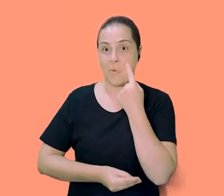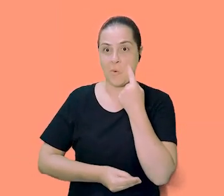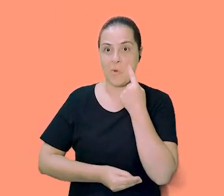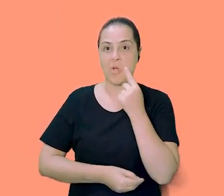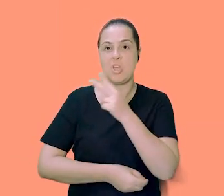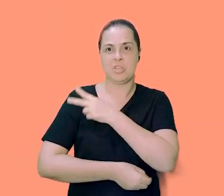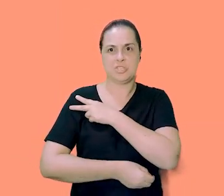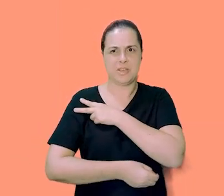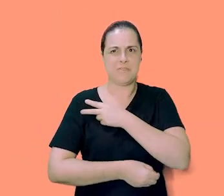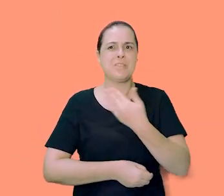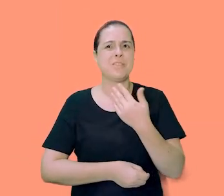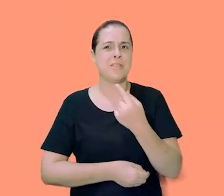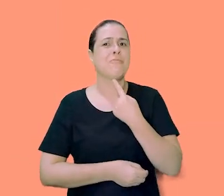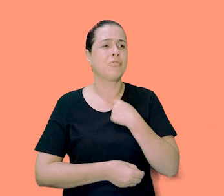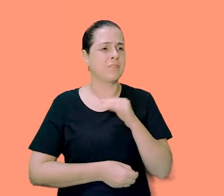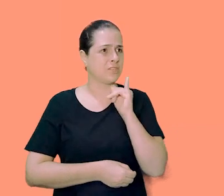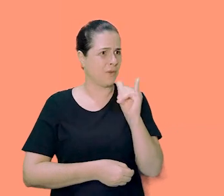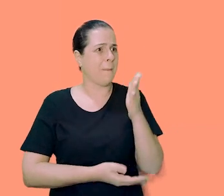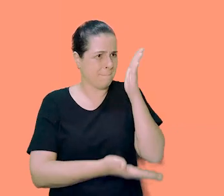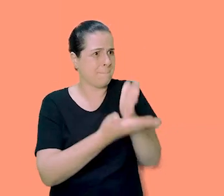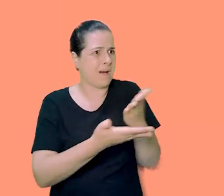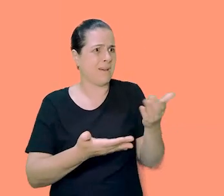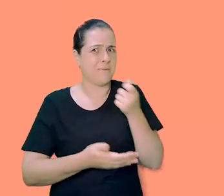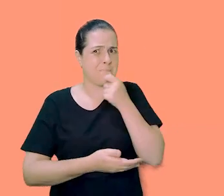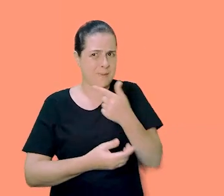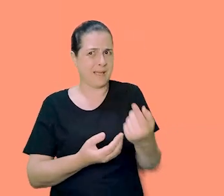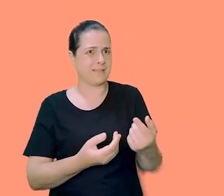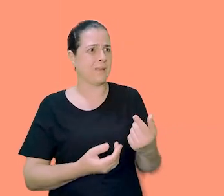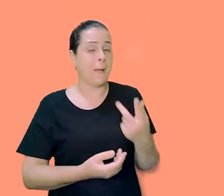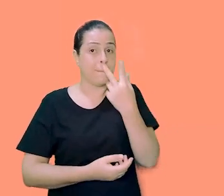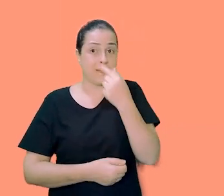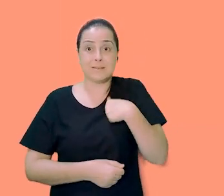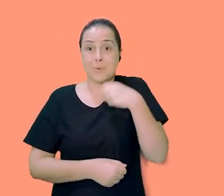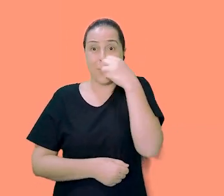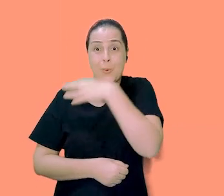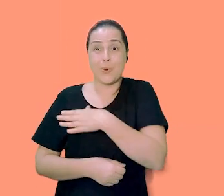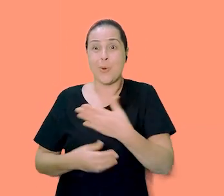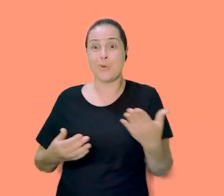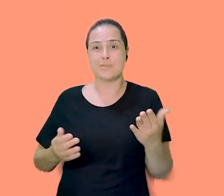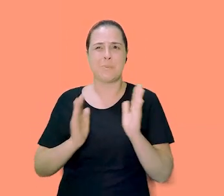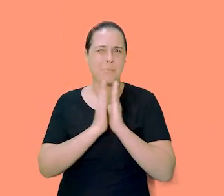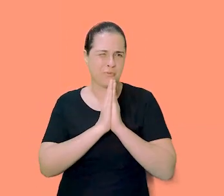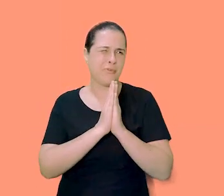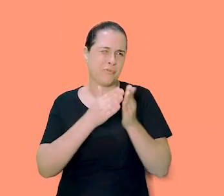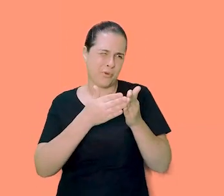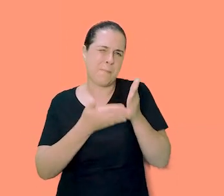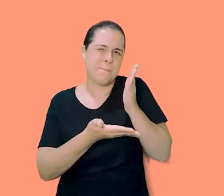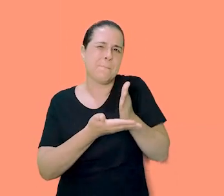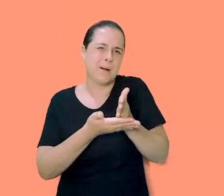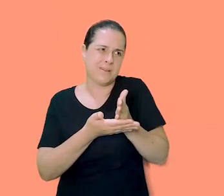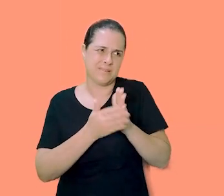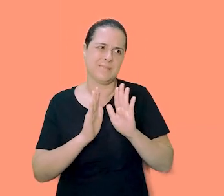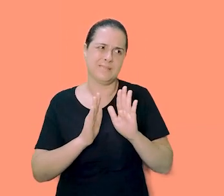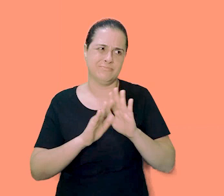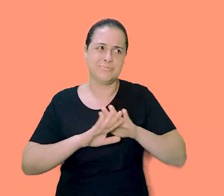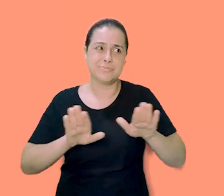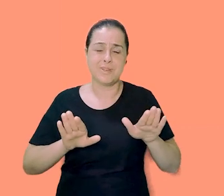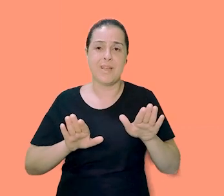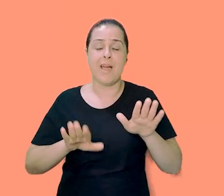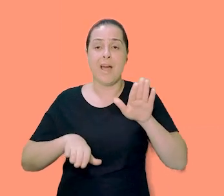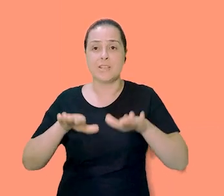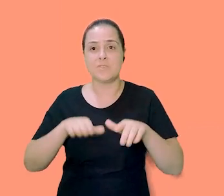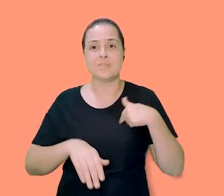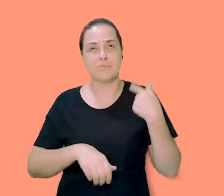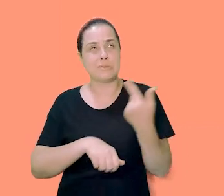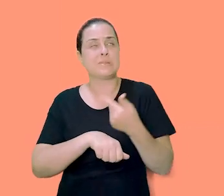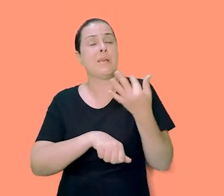olha, para de fazer piada na frente da equipe, porque aí fica parecendo que eu sou uma pessoa agressiva. Quando eu peço para parar, eu fico parecendo agressiva. Então, a gente vai